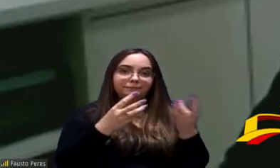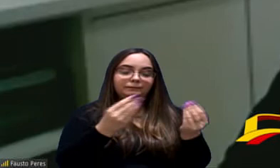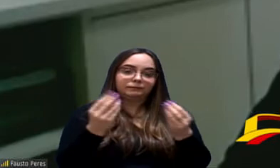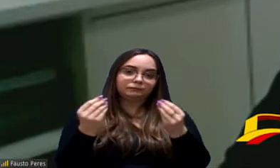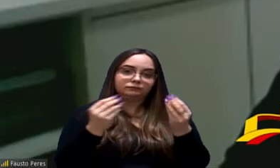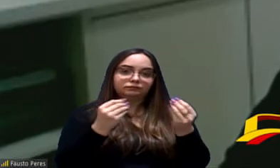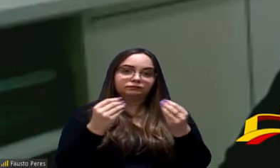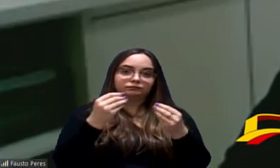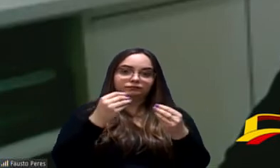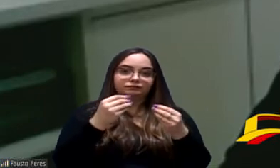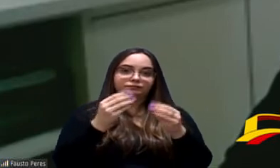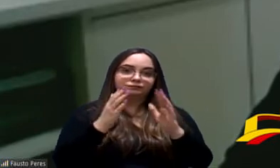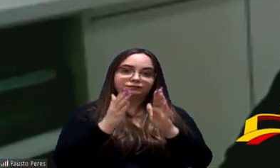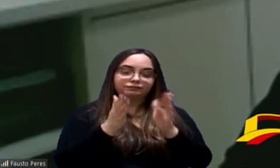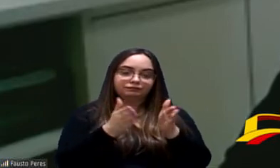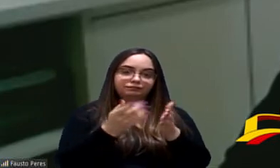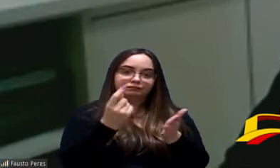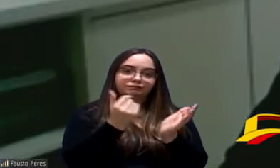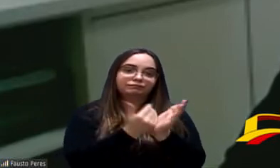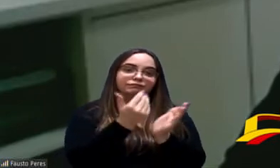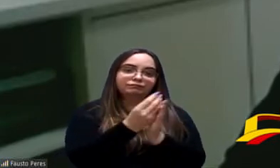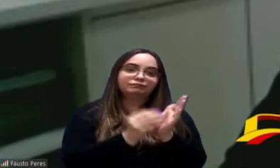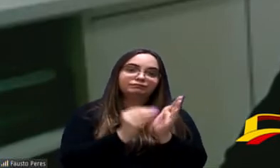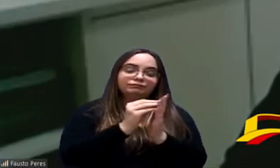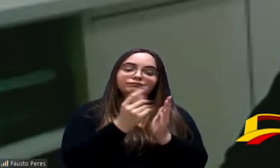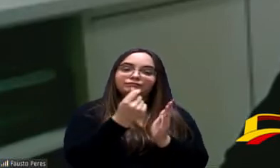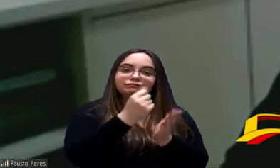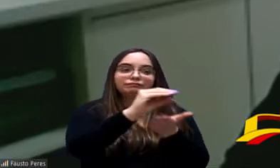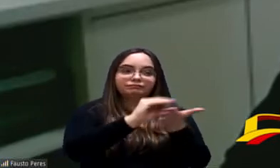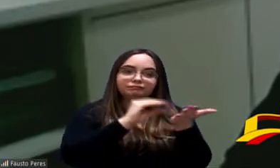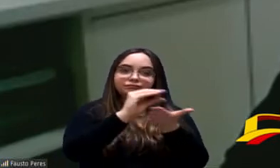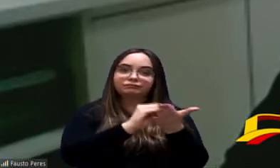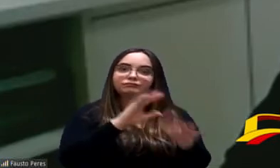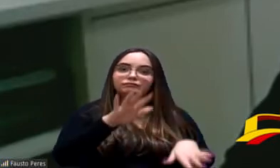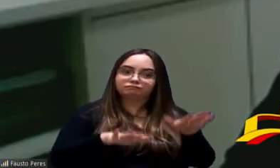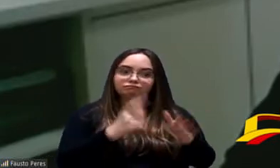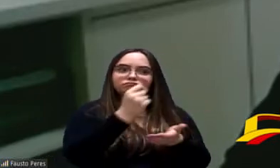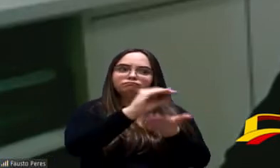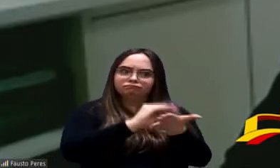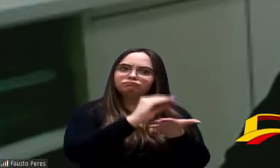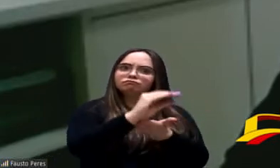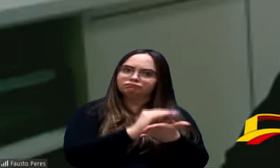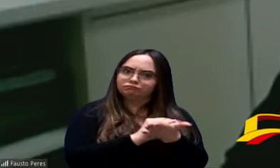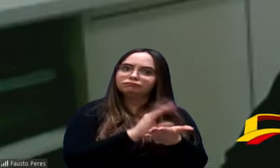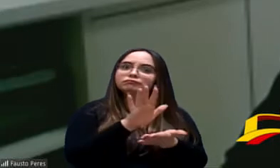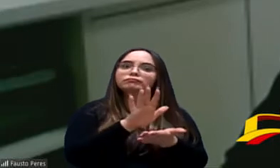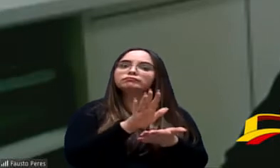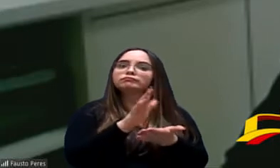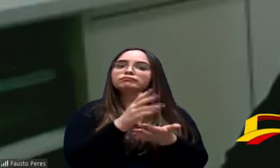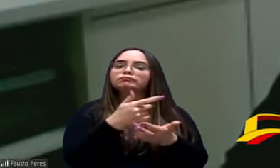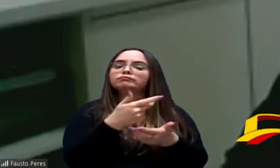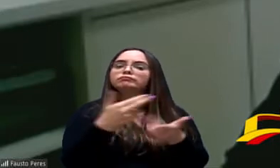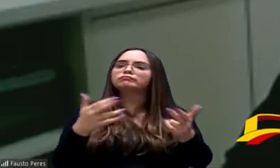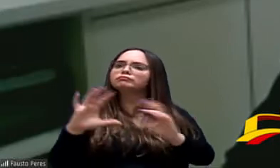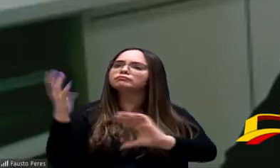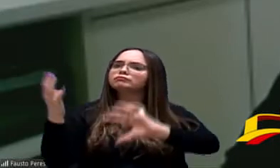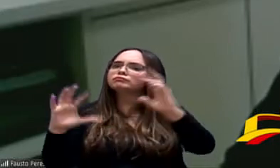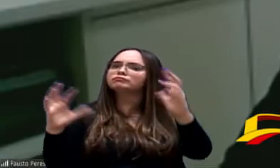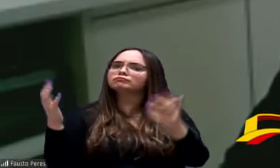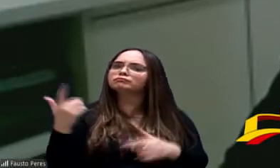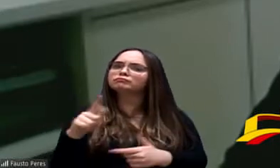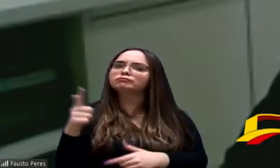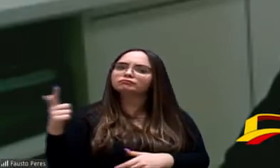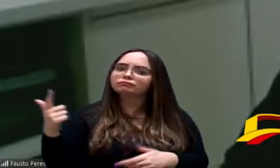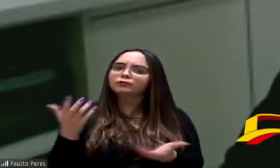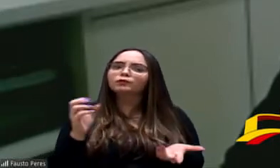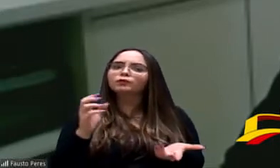indicações de emendas, recursos para o município e muitas vezes as coisas não acontecem a contento ou ficam paralisadas e a gente não tem ainda